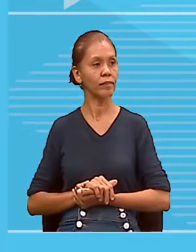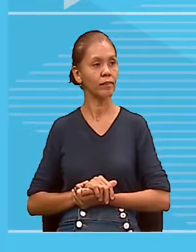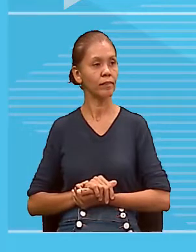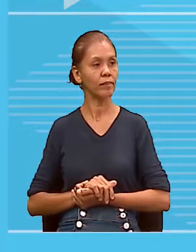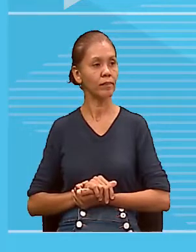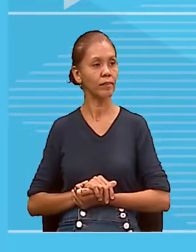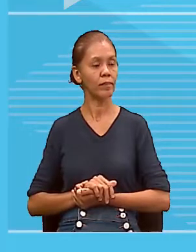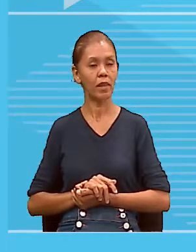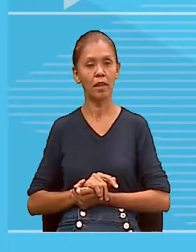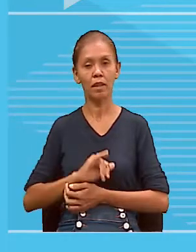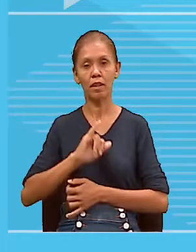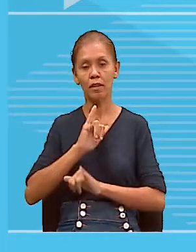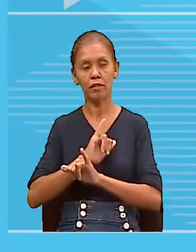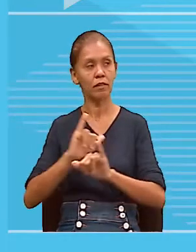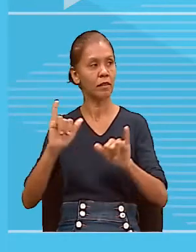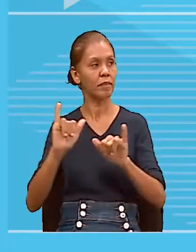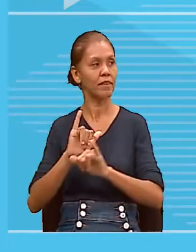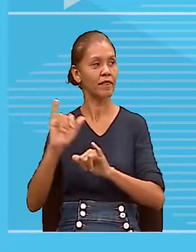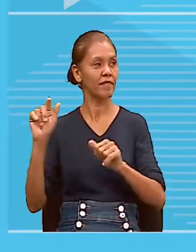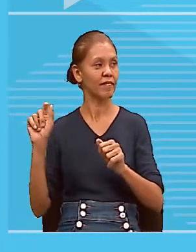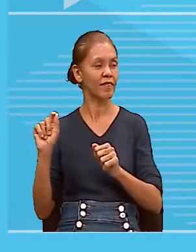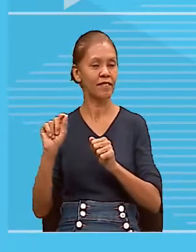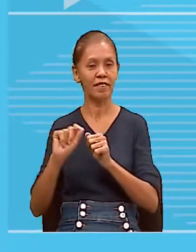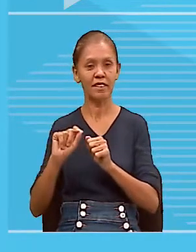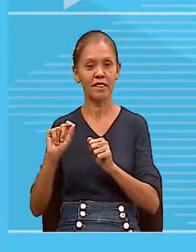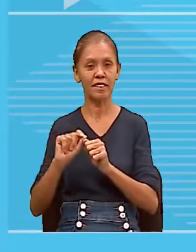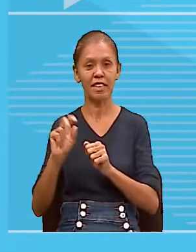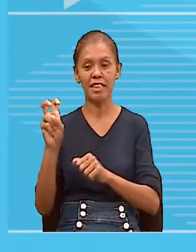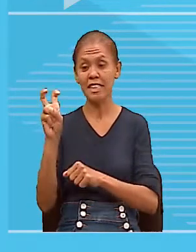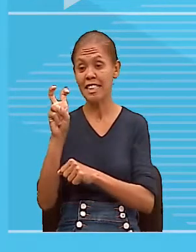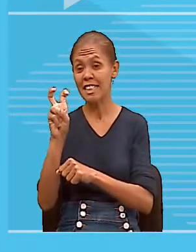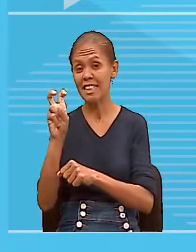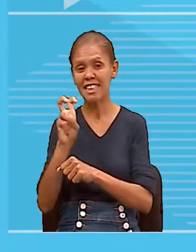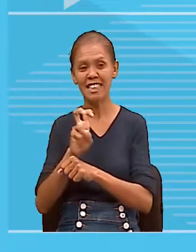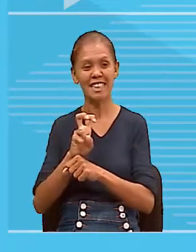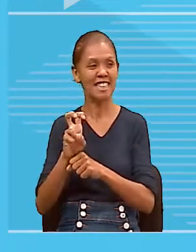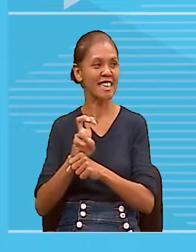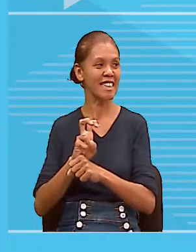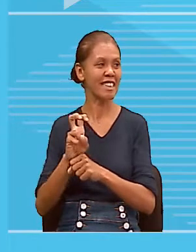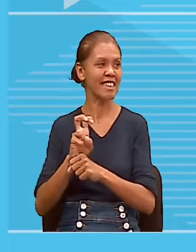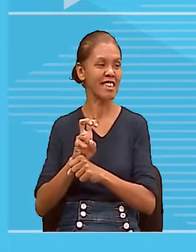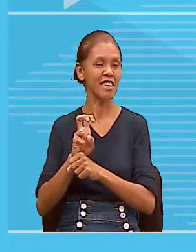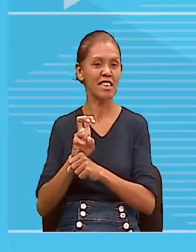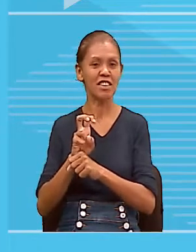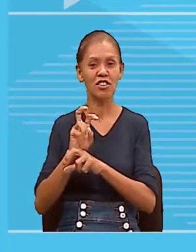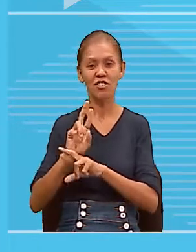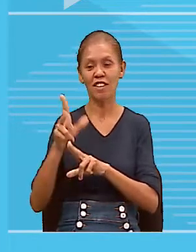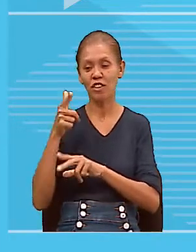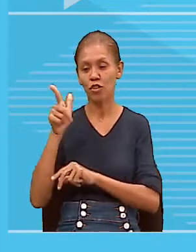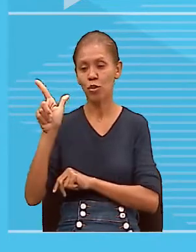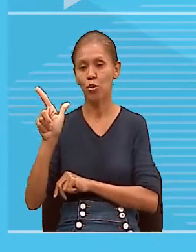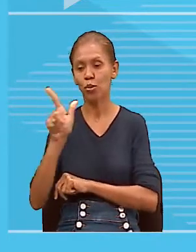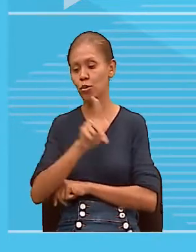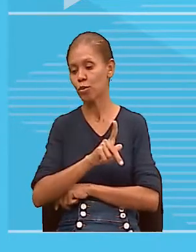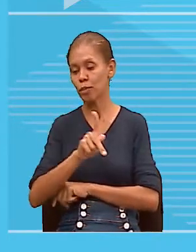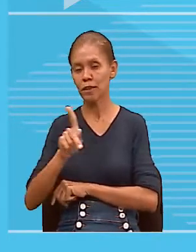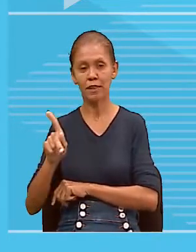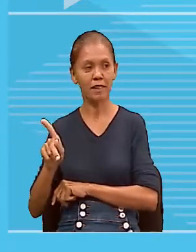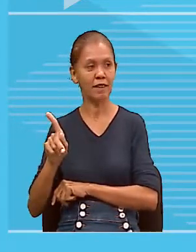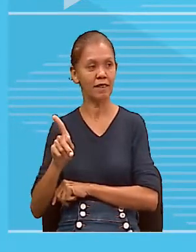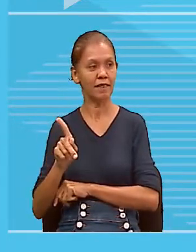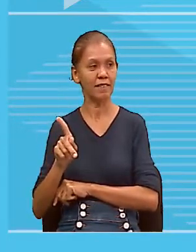anos ou eu vou realizar em cinco anos o que outros governantes iriam levar 50